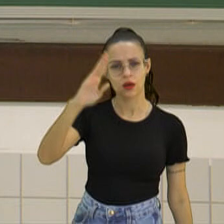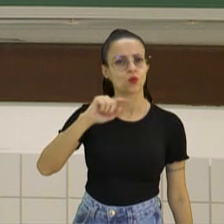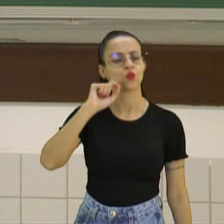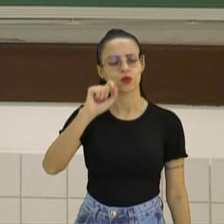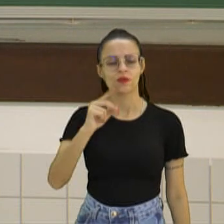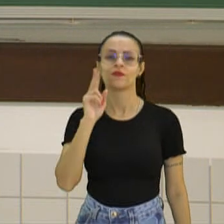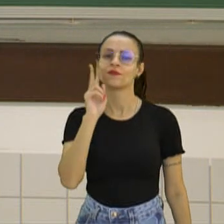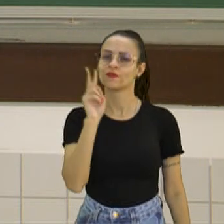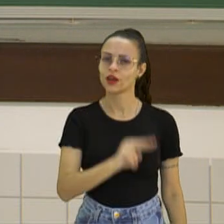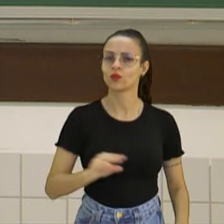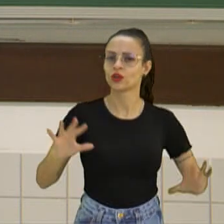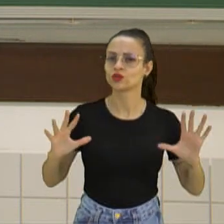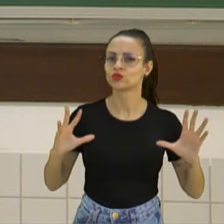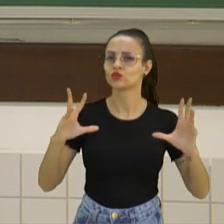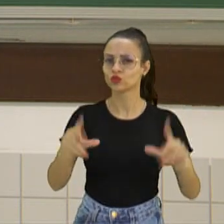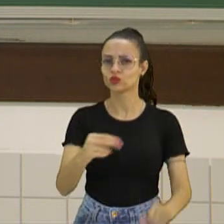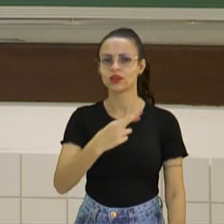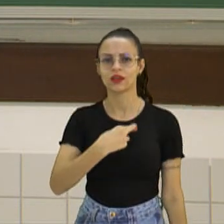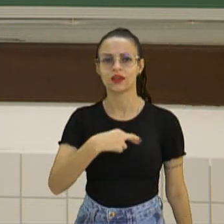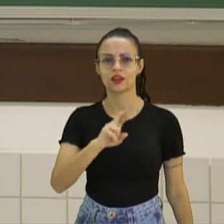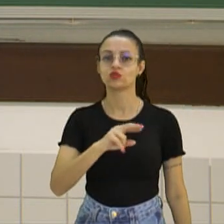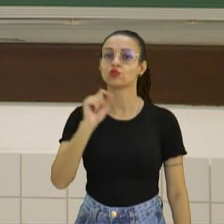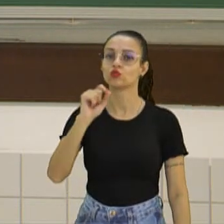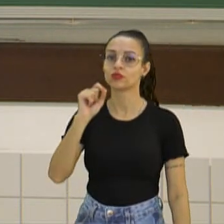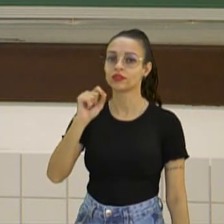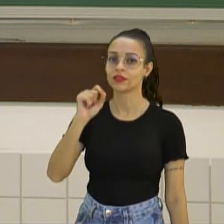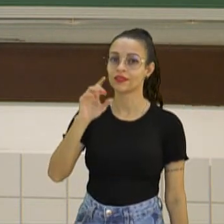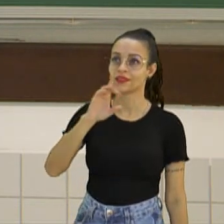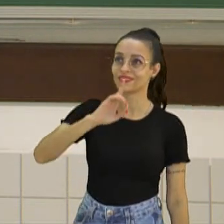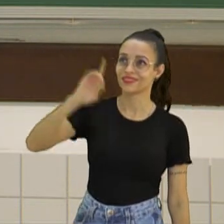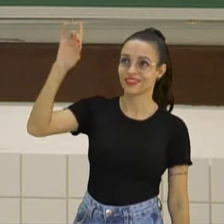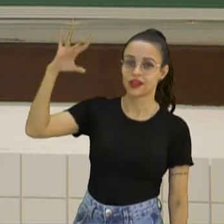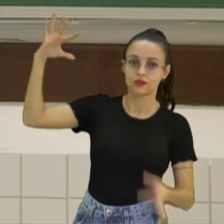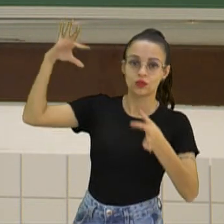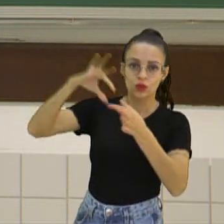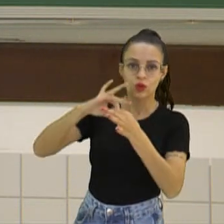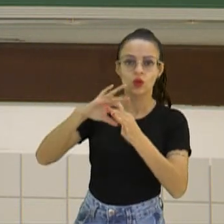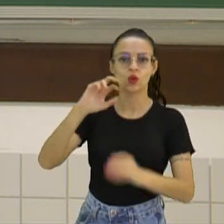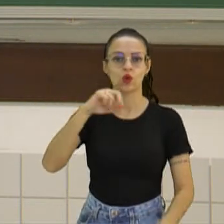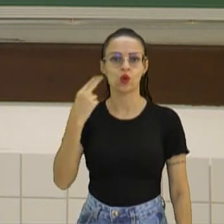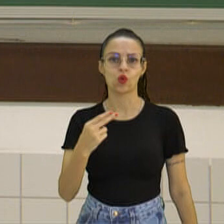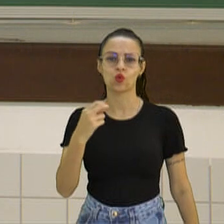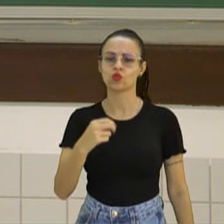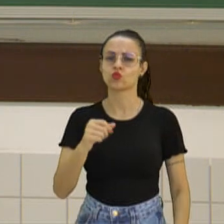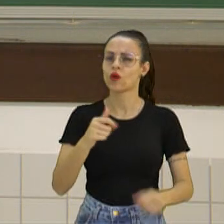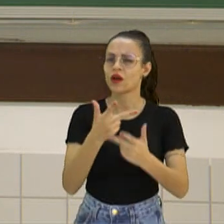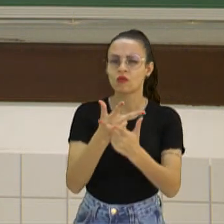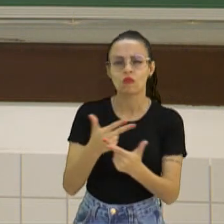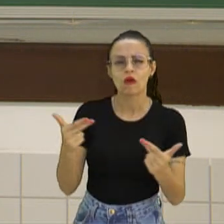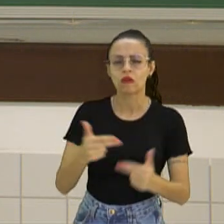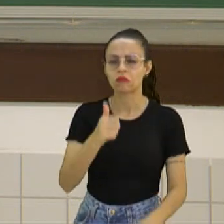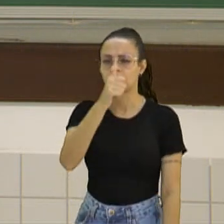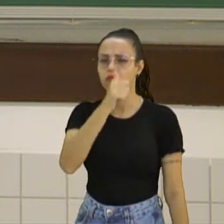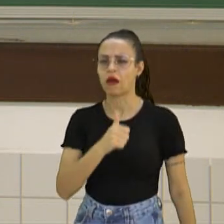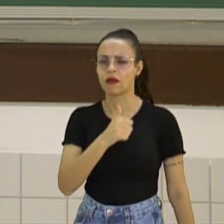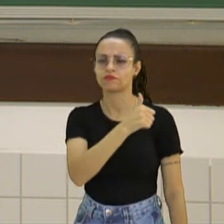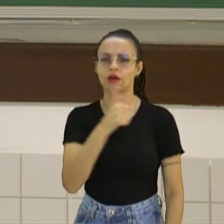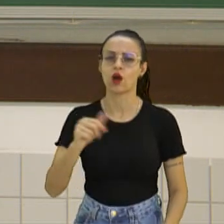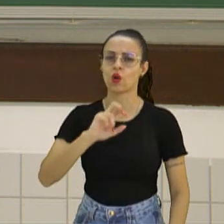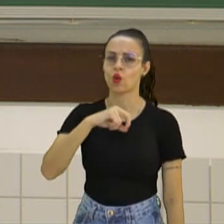acabamos vendo que todas as religiões querem ligar ou com o transcendente ou com o sagrado ou com alguma divindade